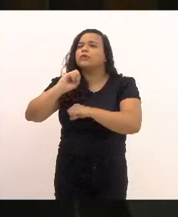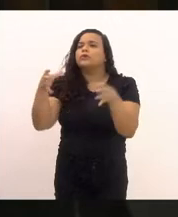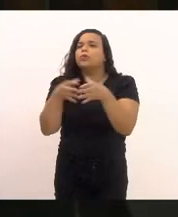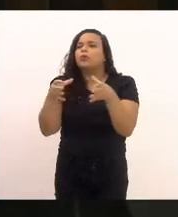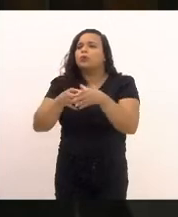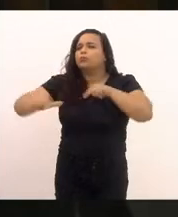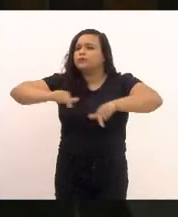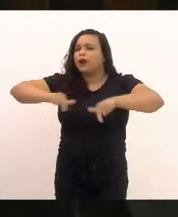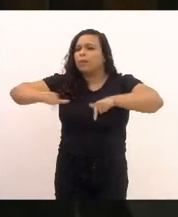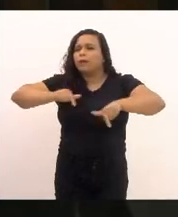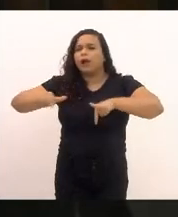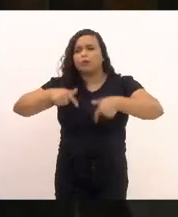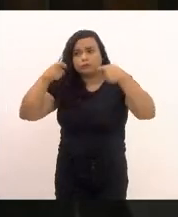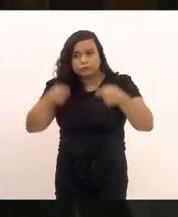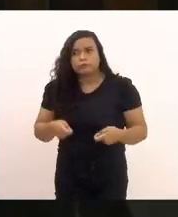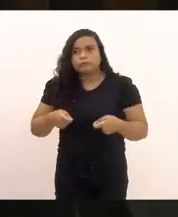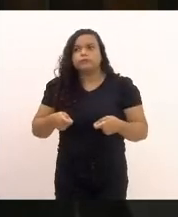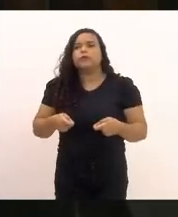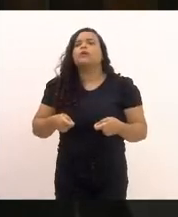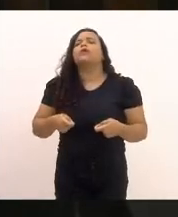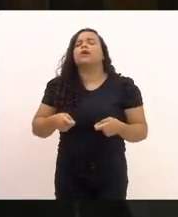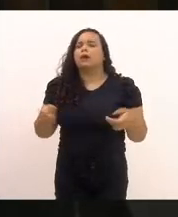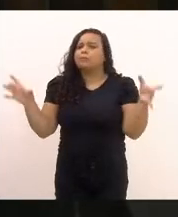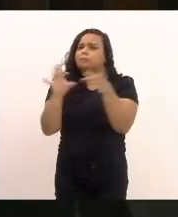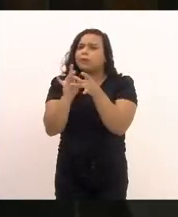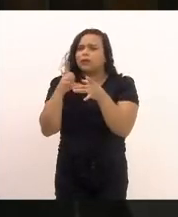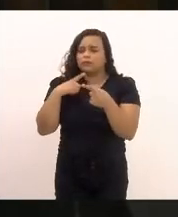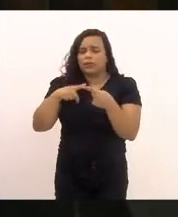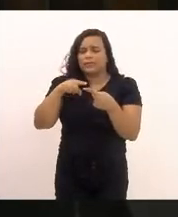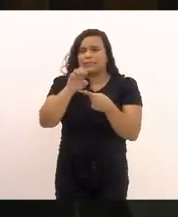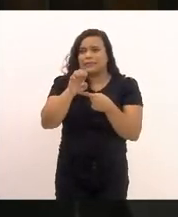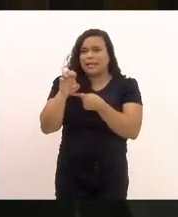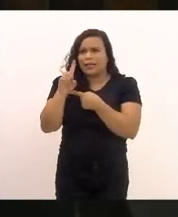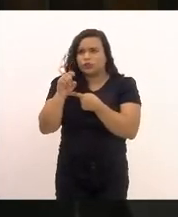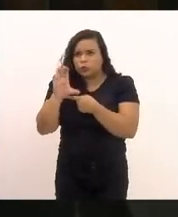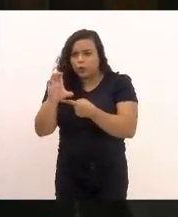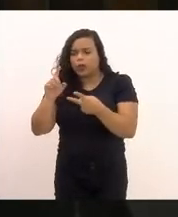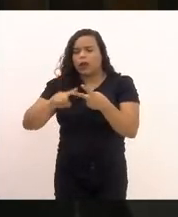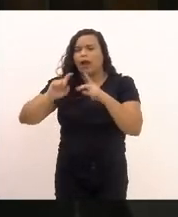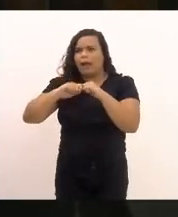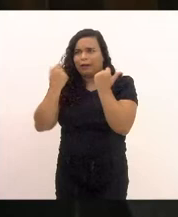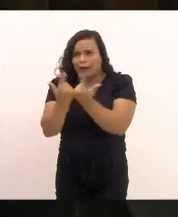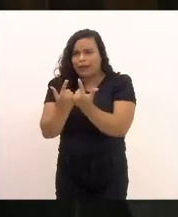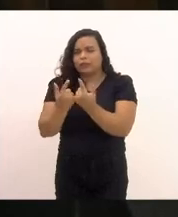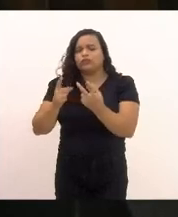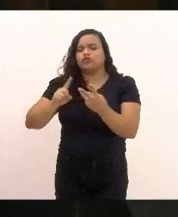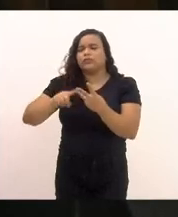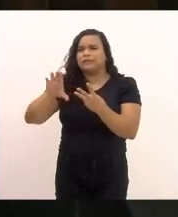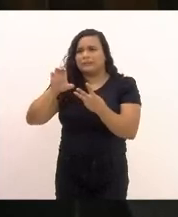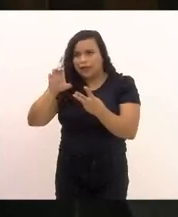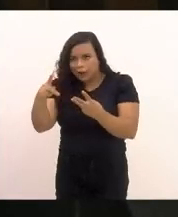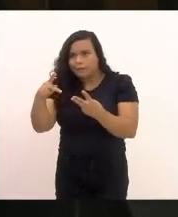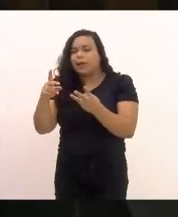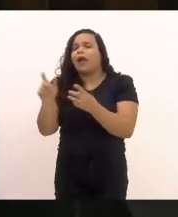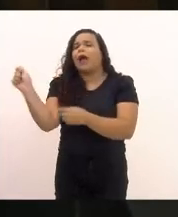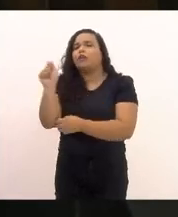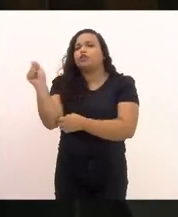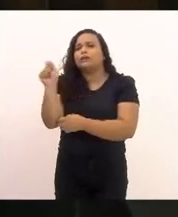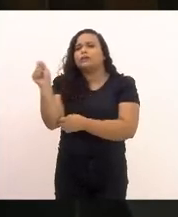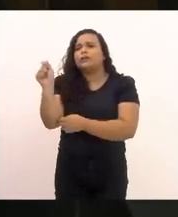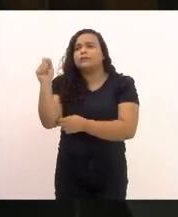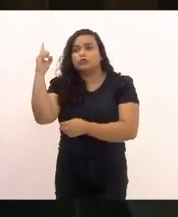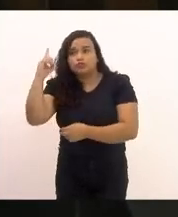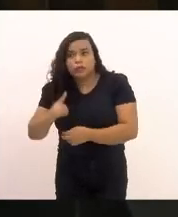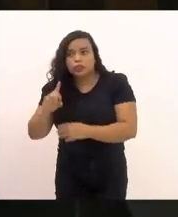trabalho permanente envolvendo a SEDUC, a Alerj, o CEP, a Associação dos Diretores de Escolas, a ADERJ,